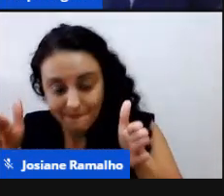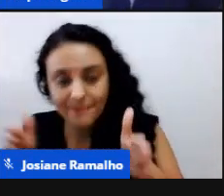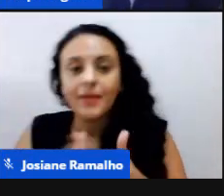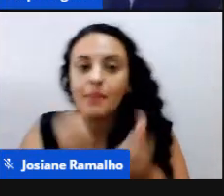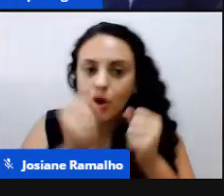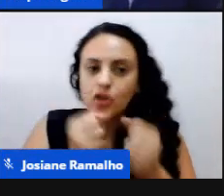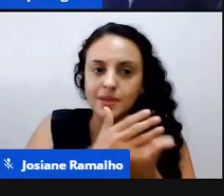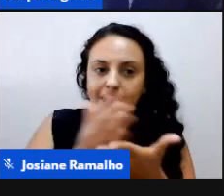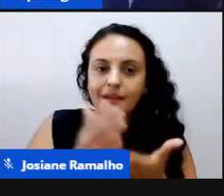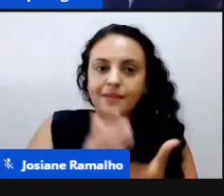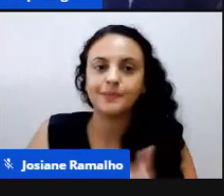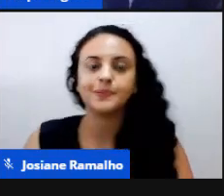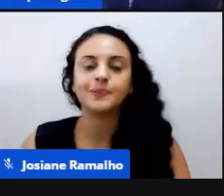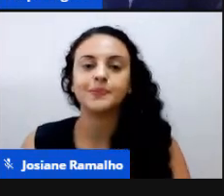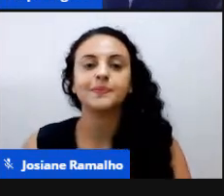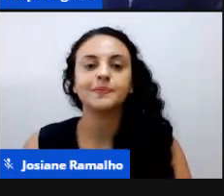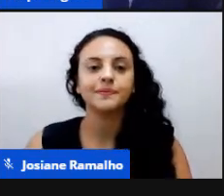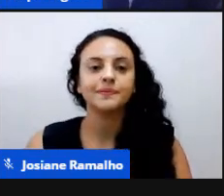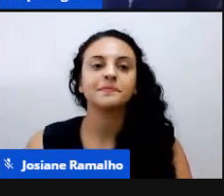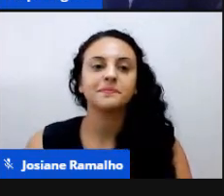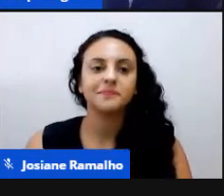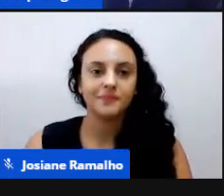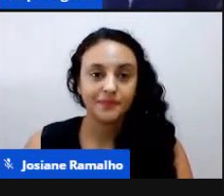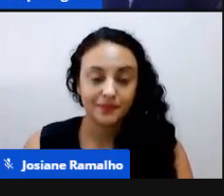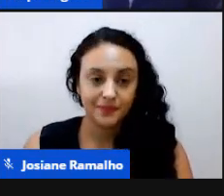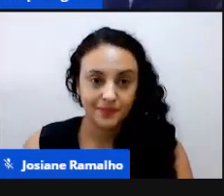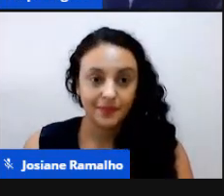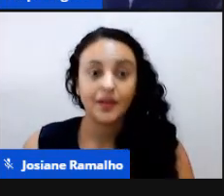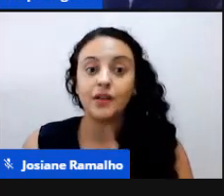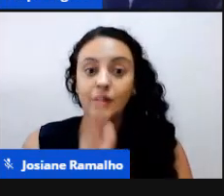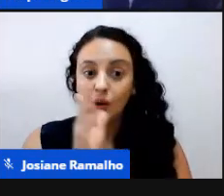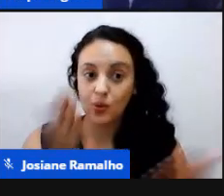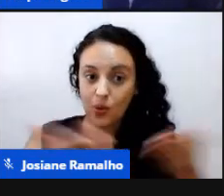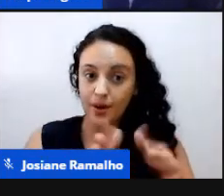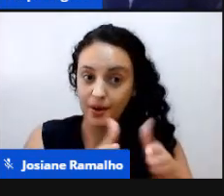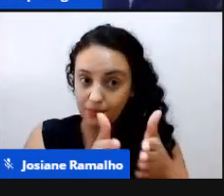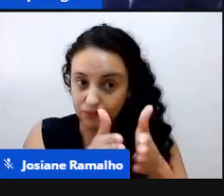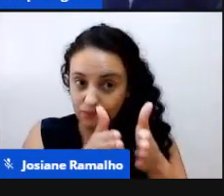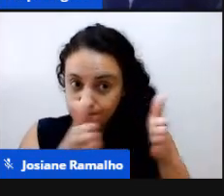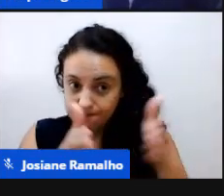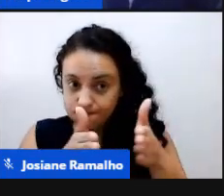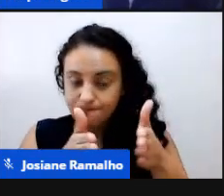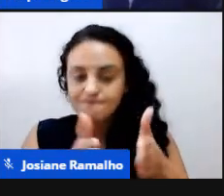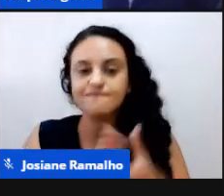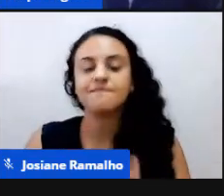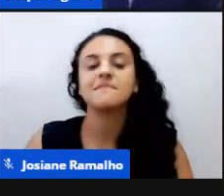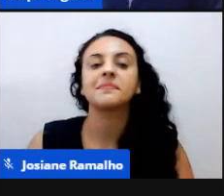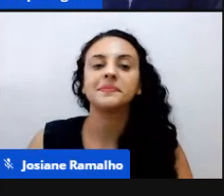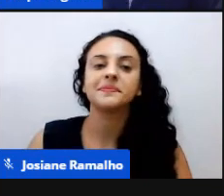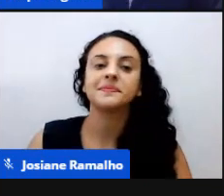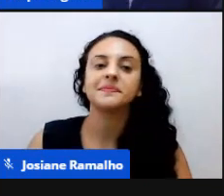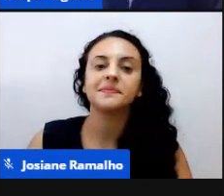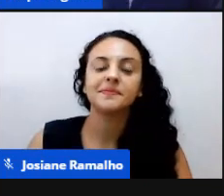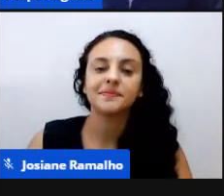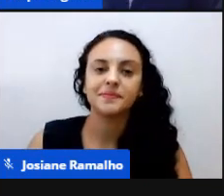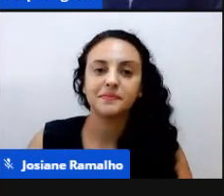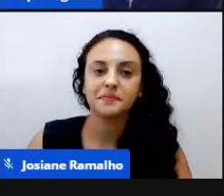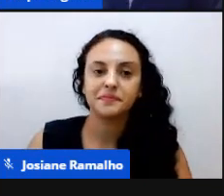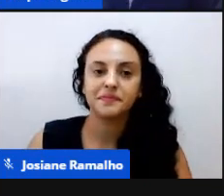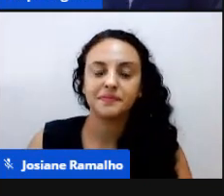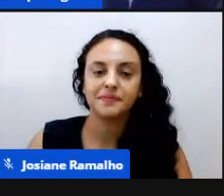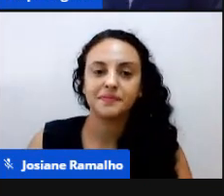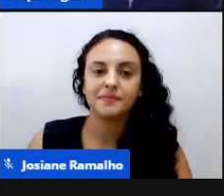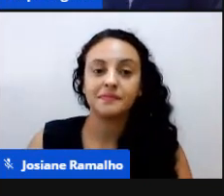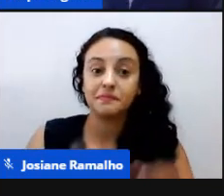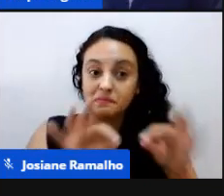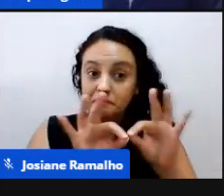saltar. Beleza, ó, vou aumentando, devagarzinho, isso. Vocês